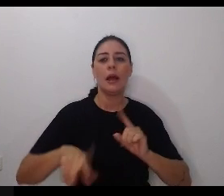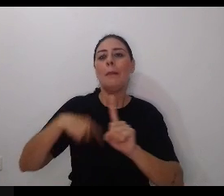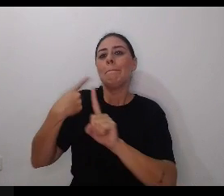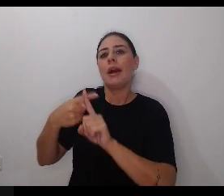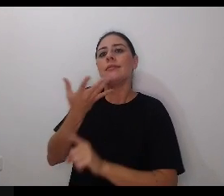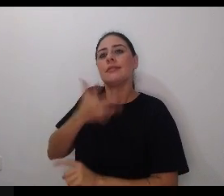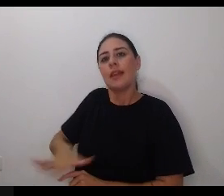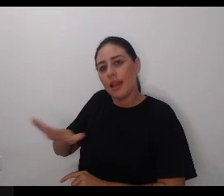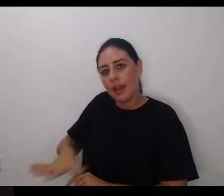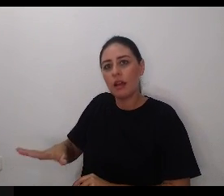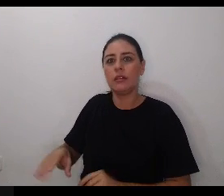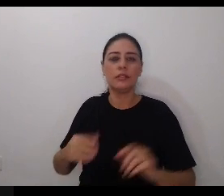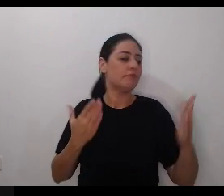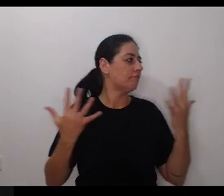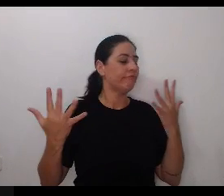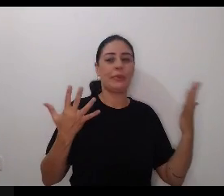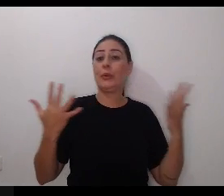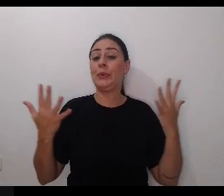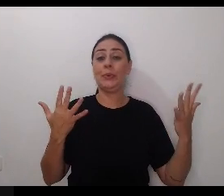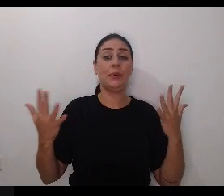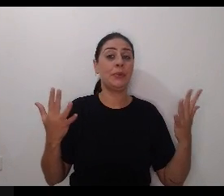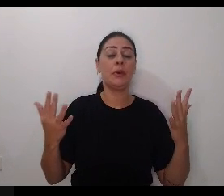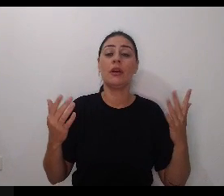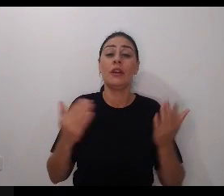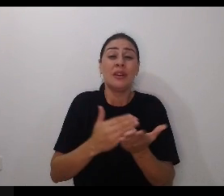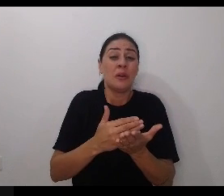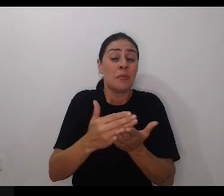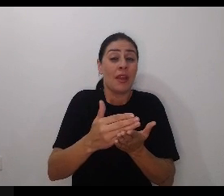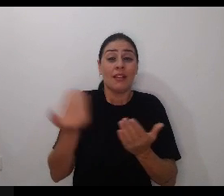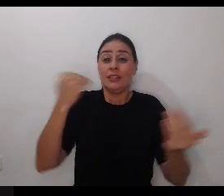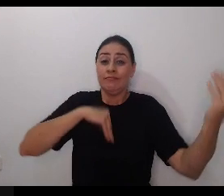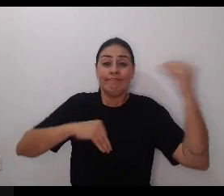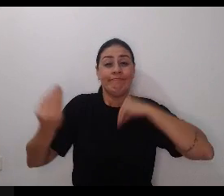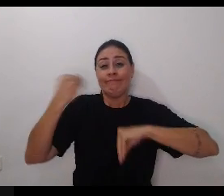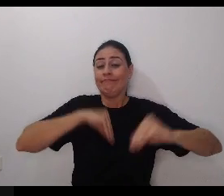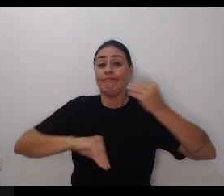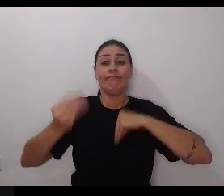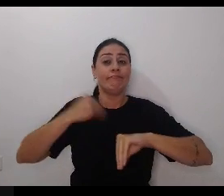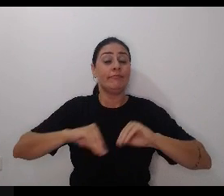das famílias, né, essa necessidade de trabalhar, de organizar a casa, mais a rotina das crianças,